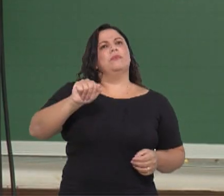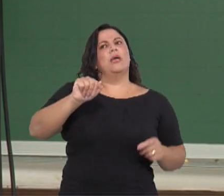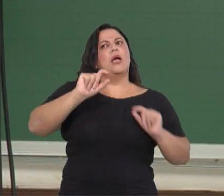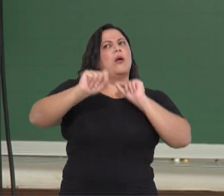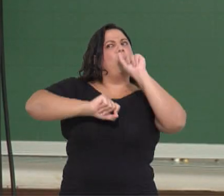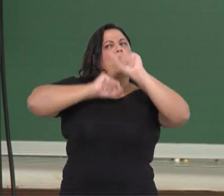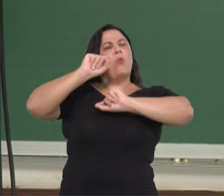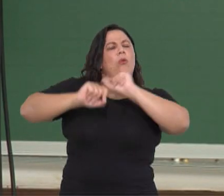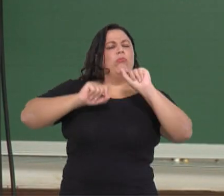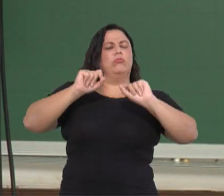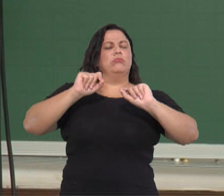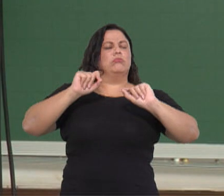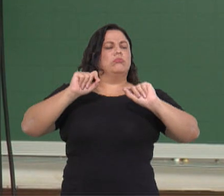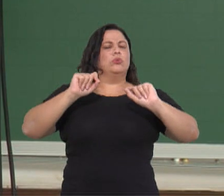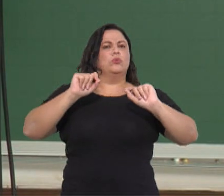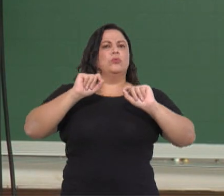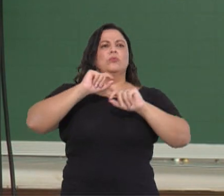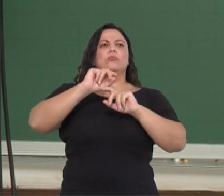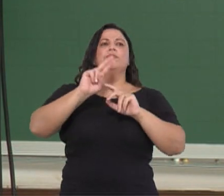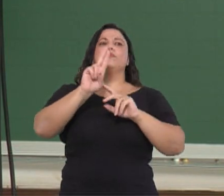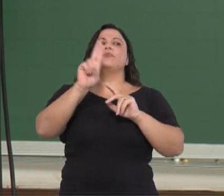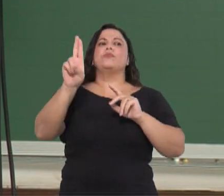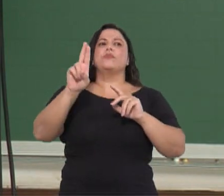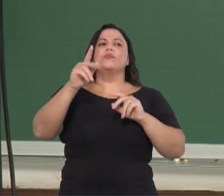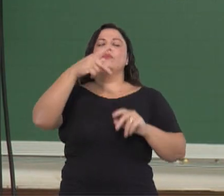antepenúltima sílaba tônica nós vamos chamar de